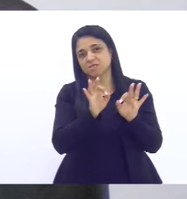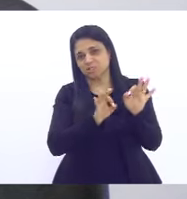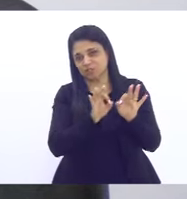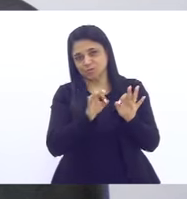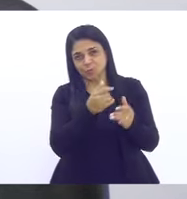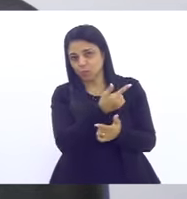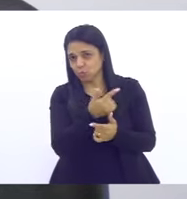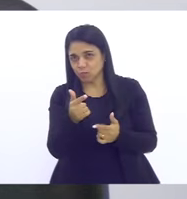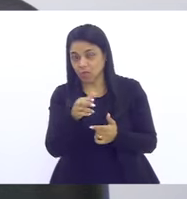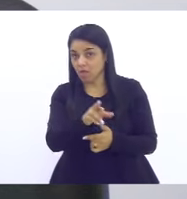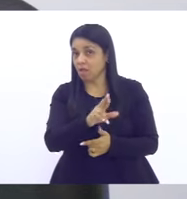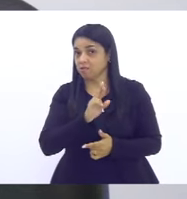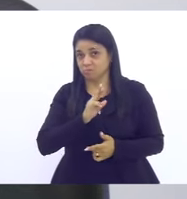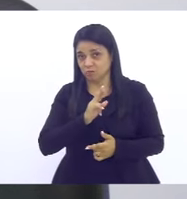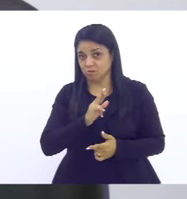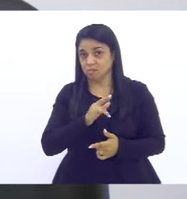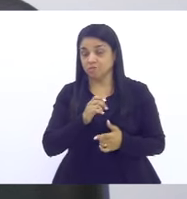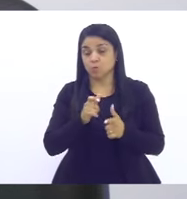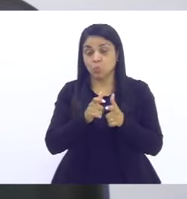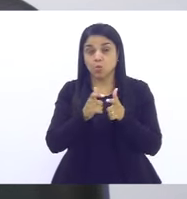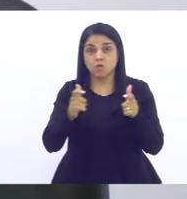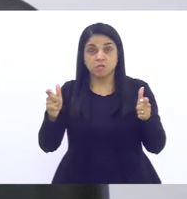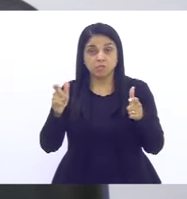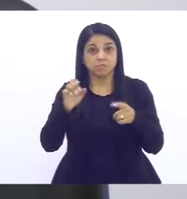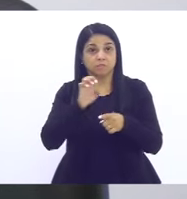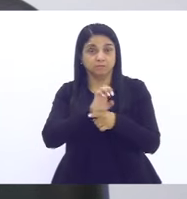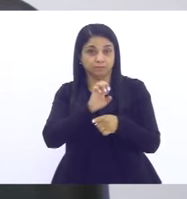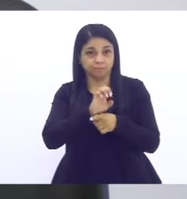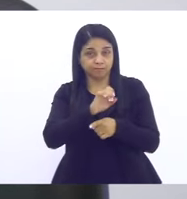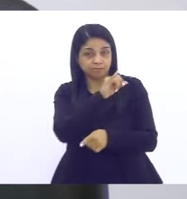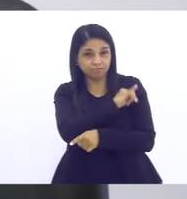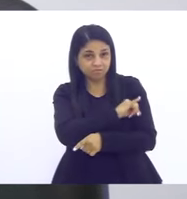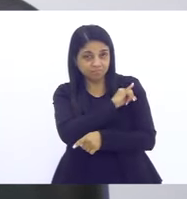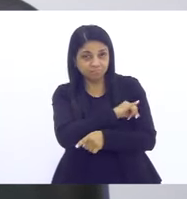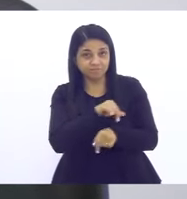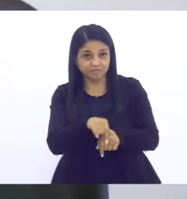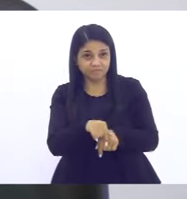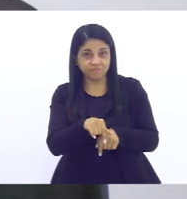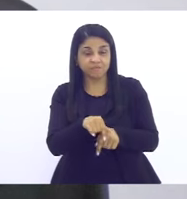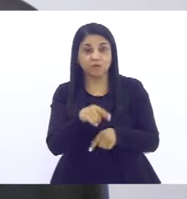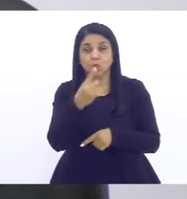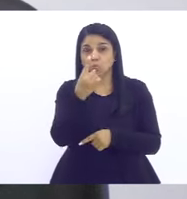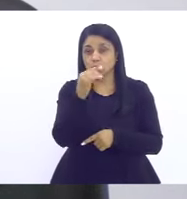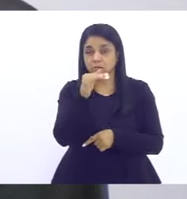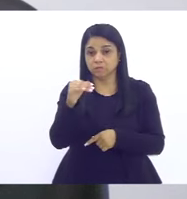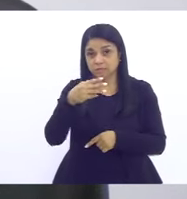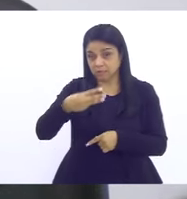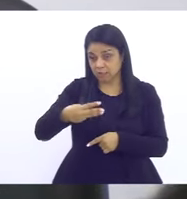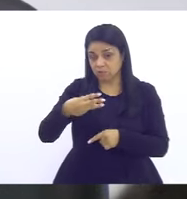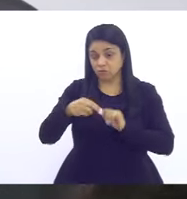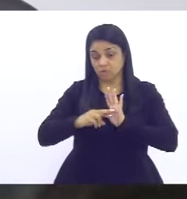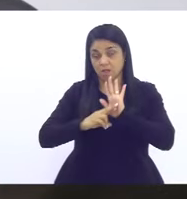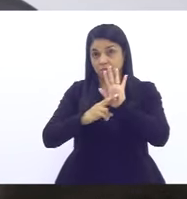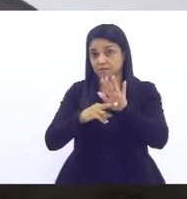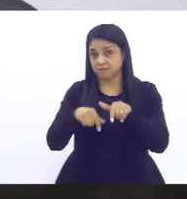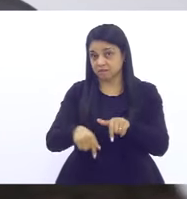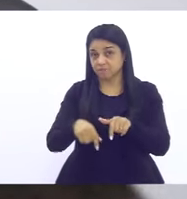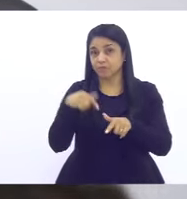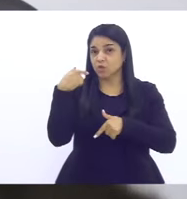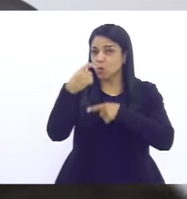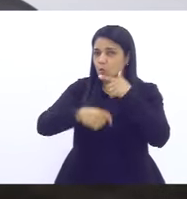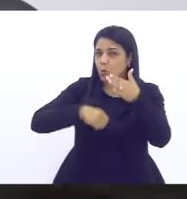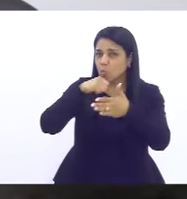resposta. E o crescimento do nosso Estado, que a gente luta tanto para isso, a gente tem aqui um terço da casa aqui representada, lutamos em